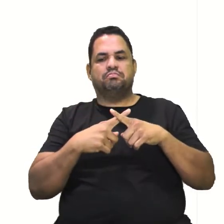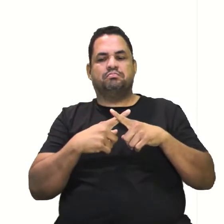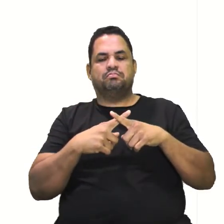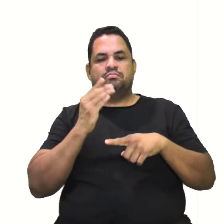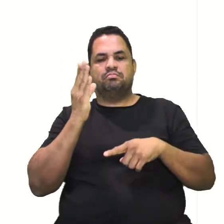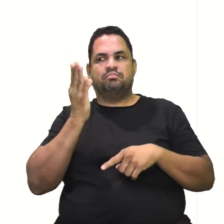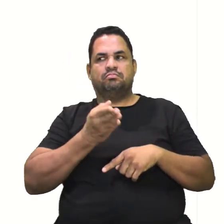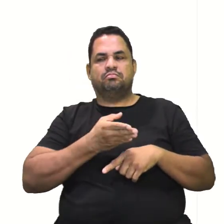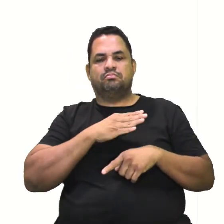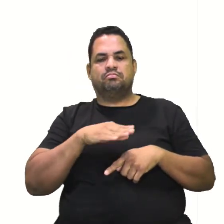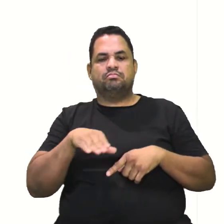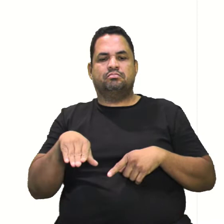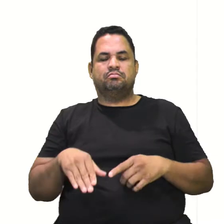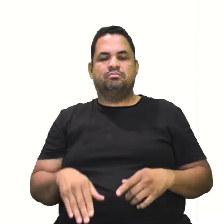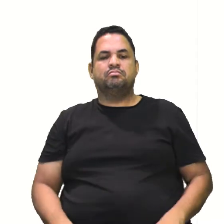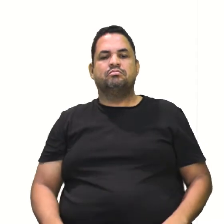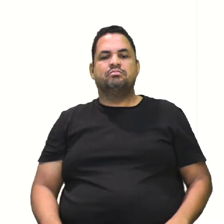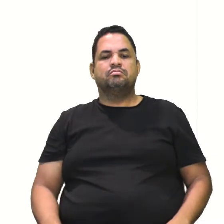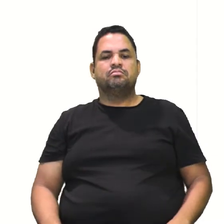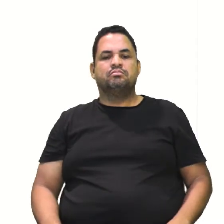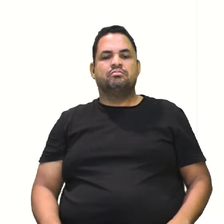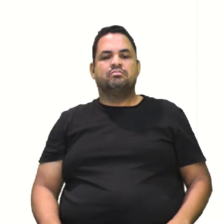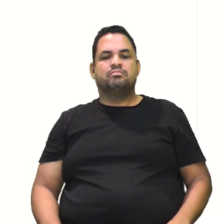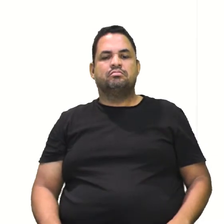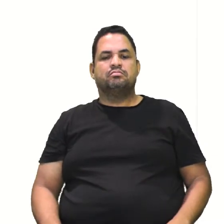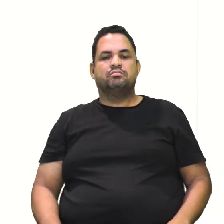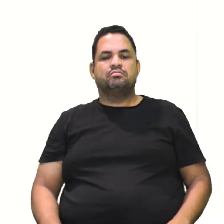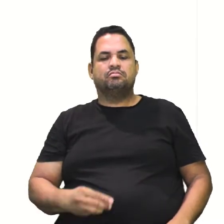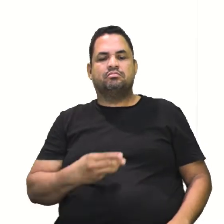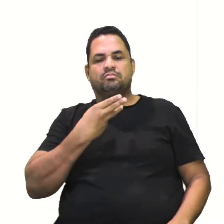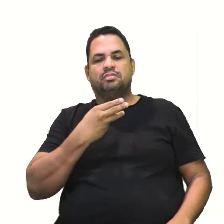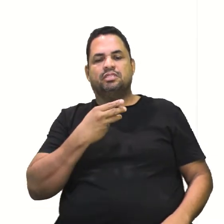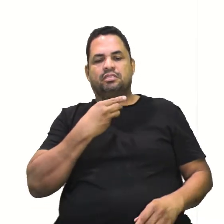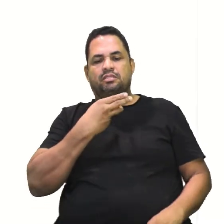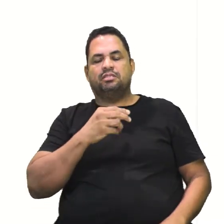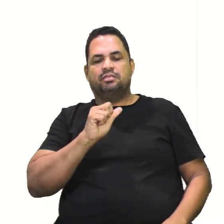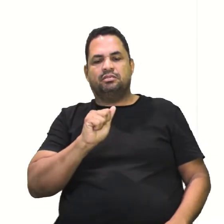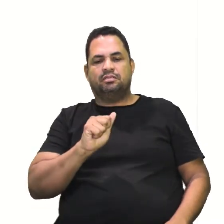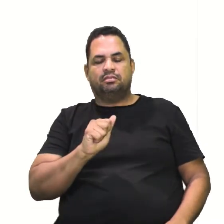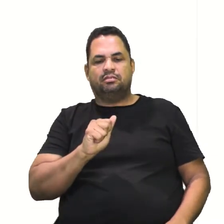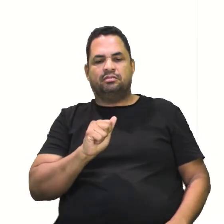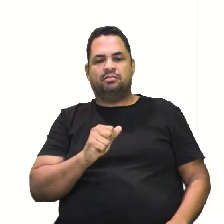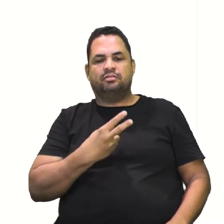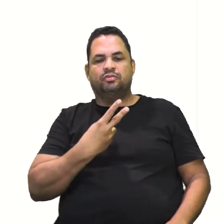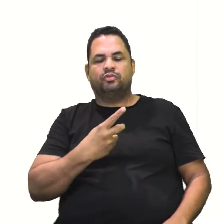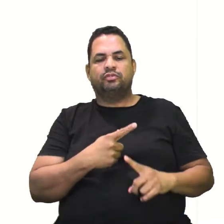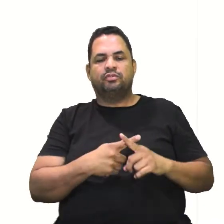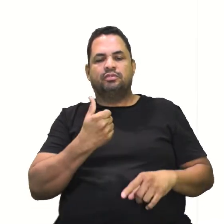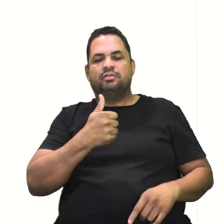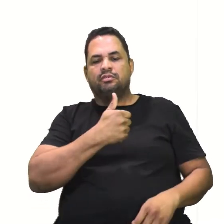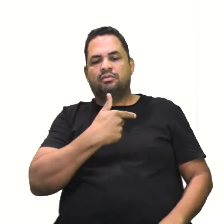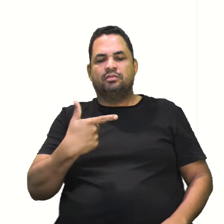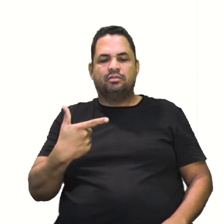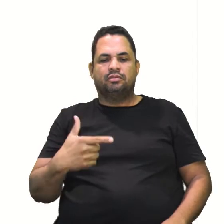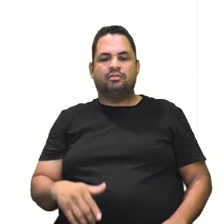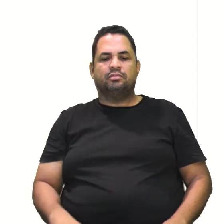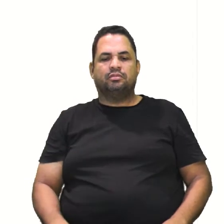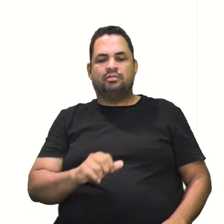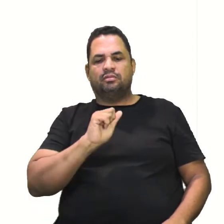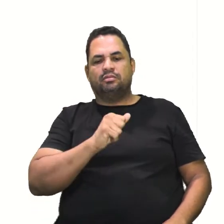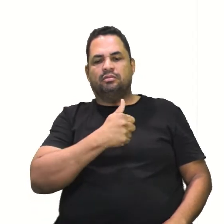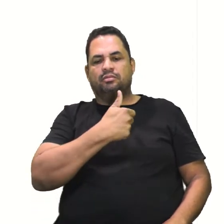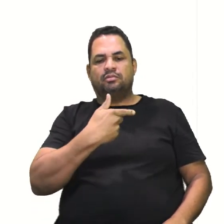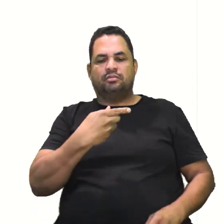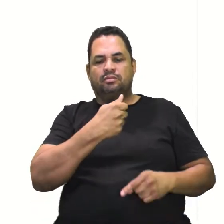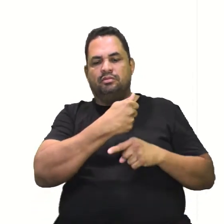né? Poderia usar a dedução lógica também, mas vamos lá. 3 vezes A? 3A. 2 vezes 6? 12. 12. O meu A